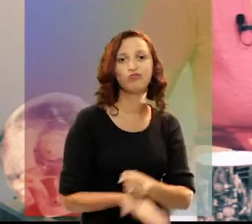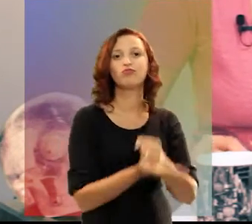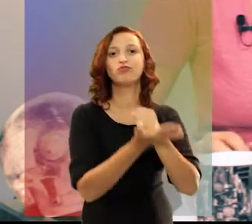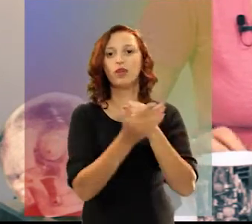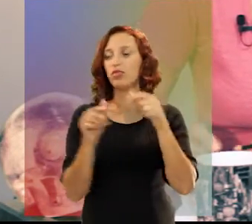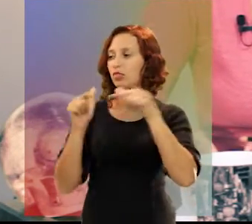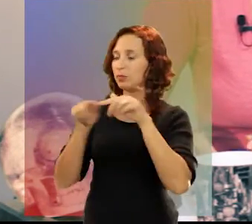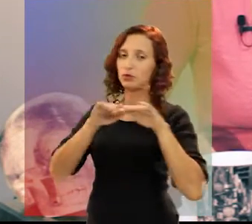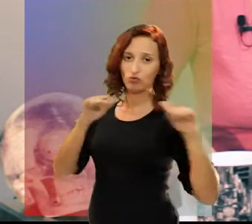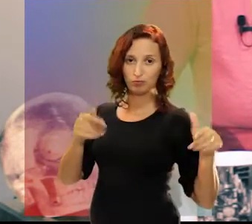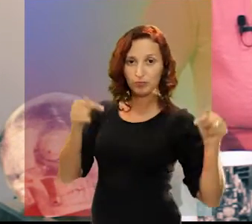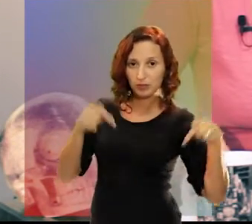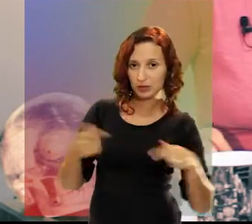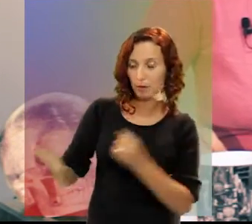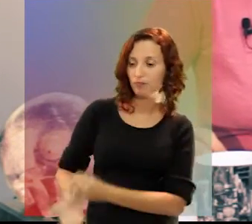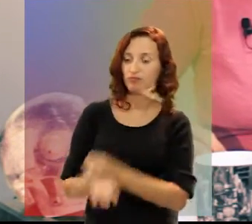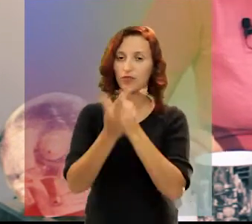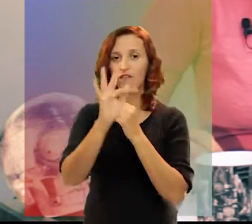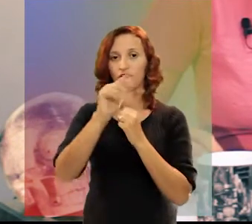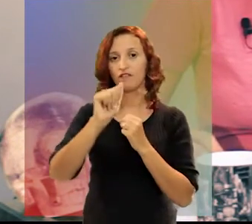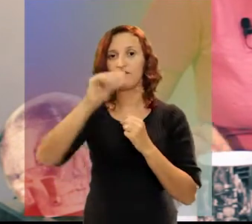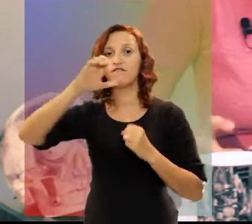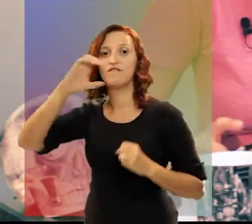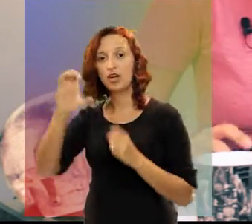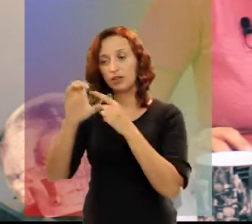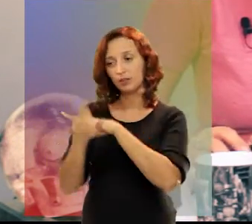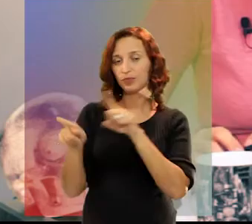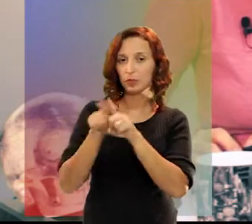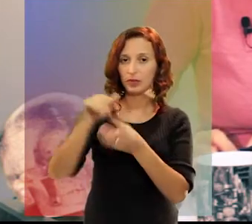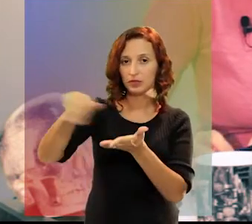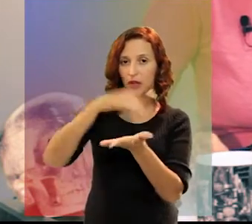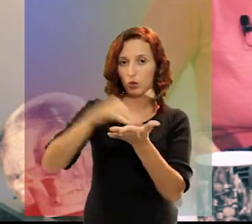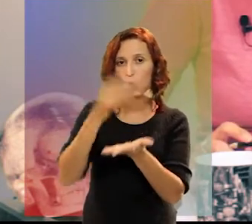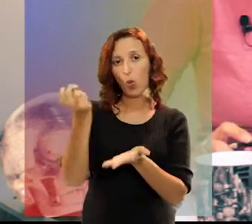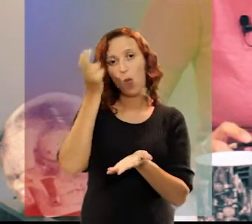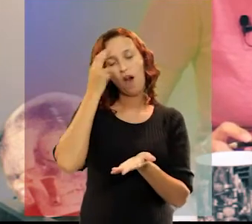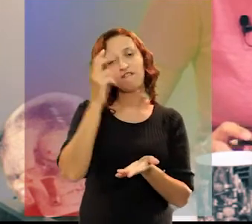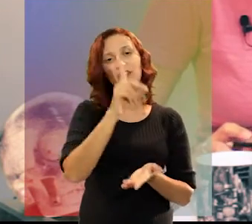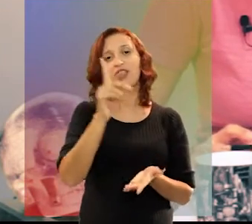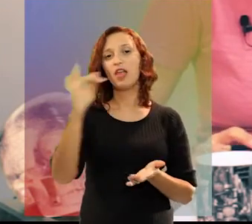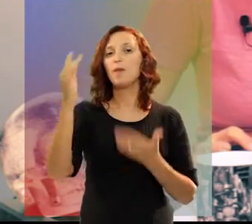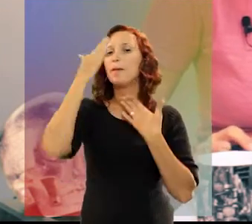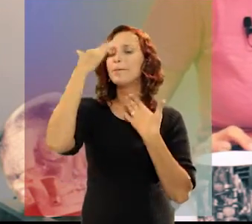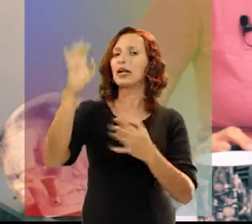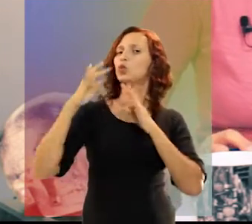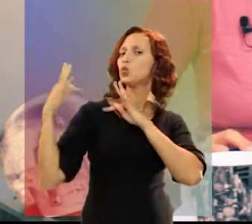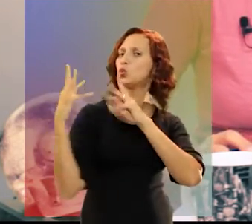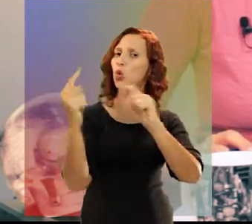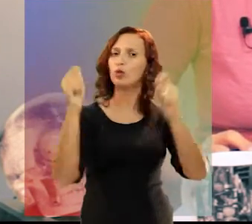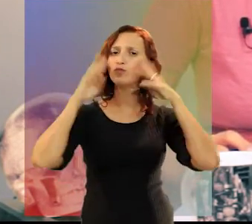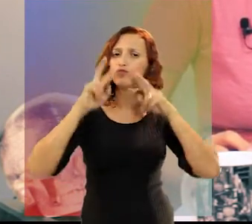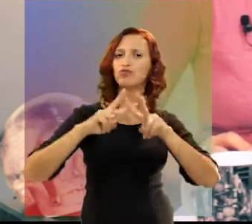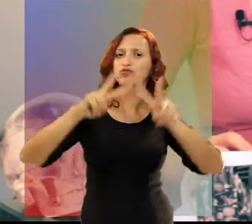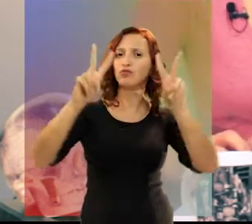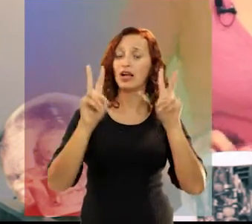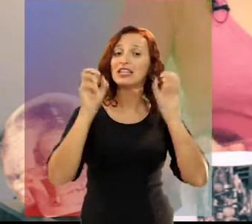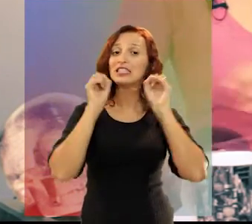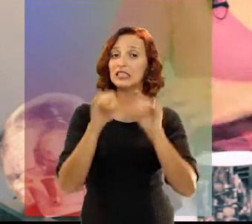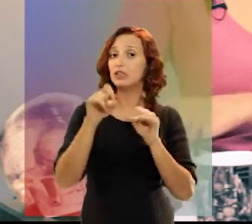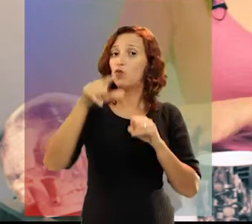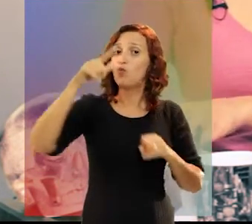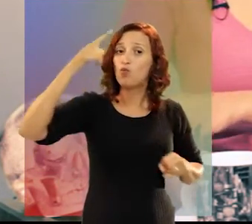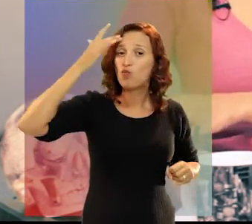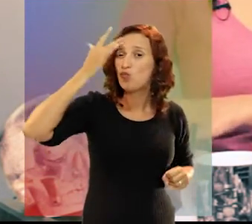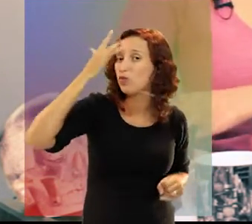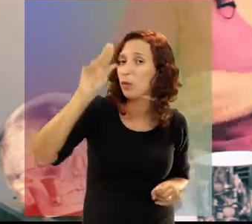oferecimento do projeto A Máquina que Matava Fascistas, que tem o patrocínio do FAC, do Fundo de Apoio à Cultura, e da Secult, que é a Secretaria de Cultura aqui do Distrito Federal. Muito obrigado a todos por terem assistido o vídeo até